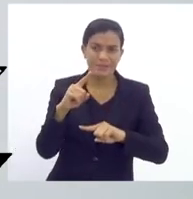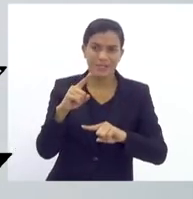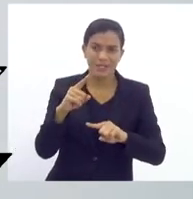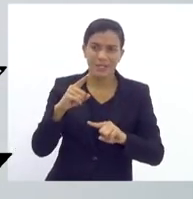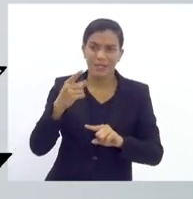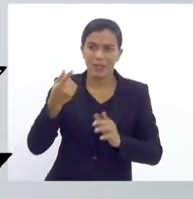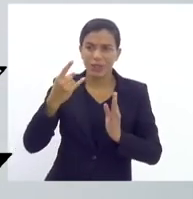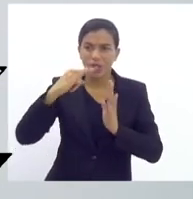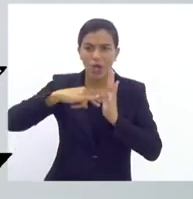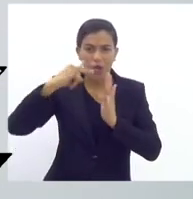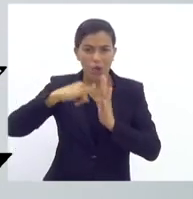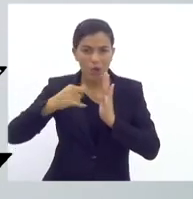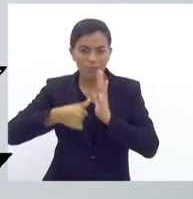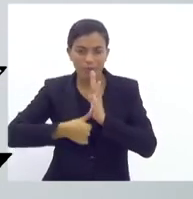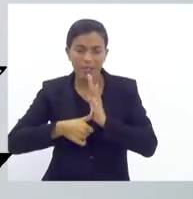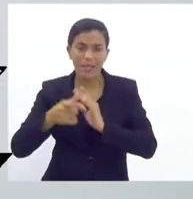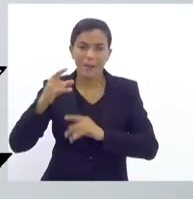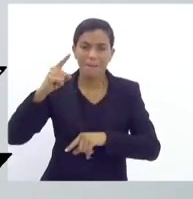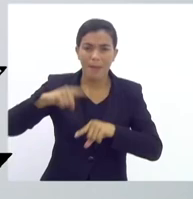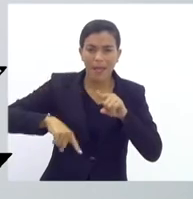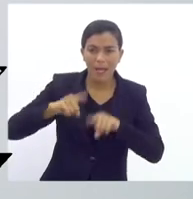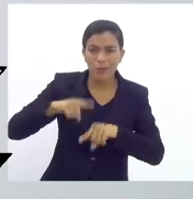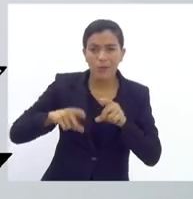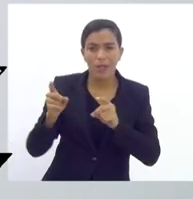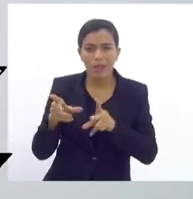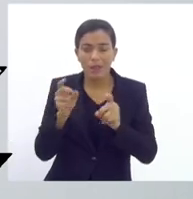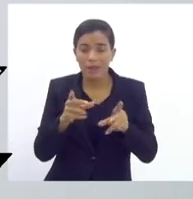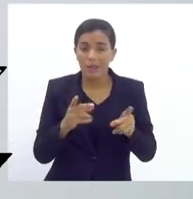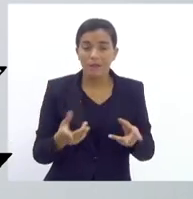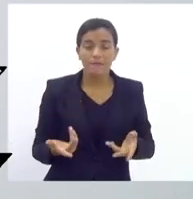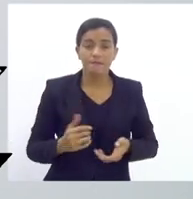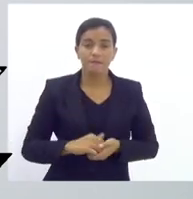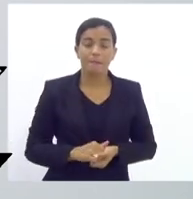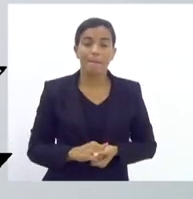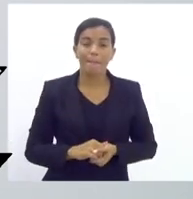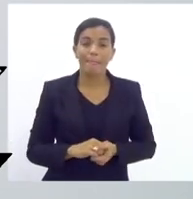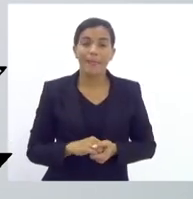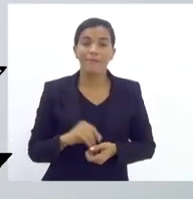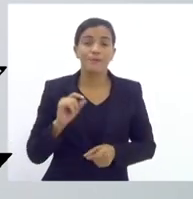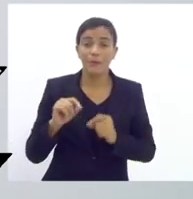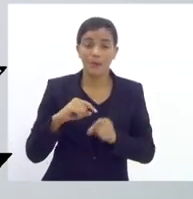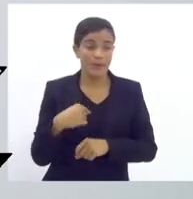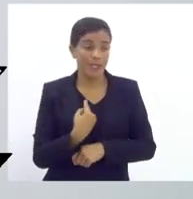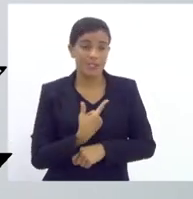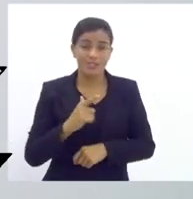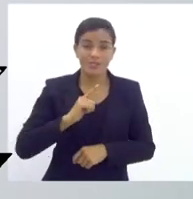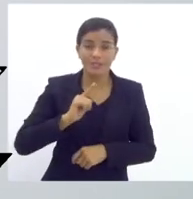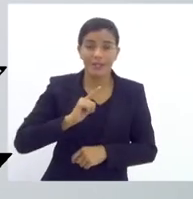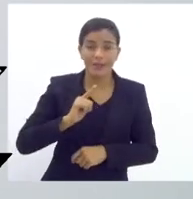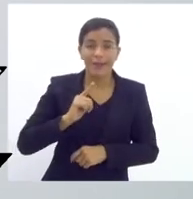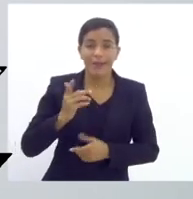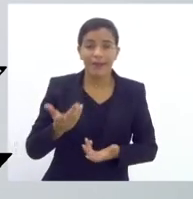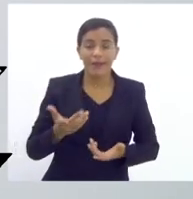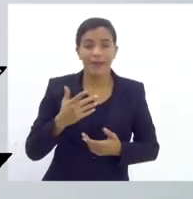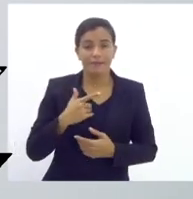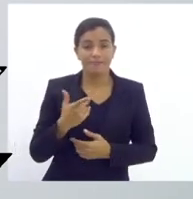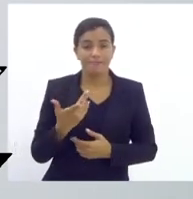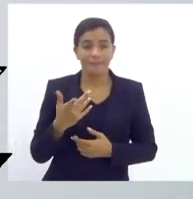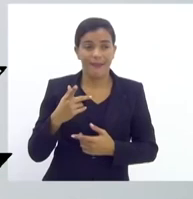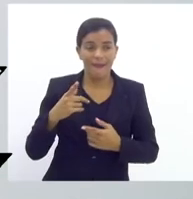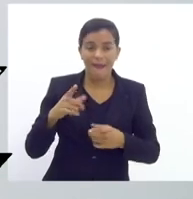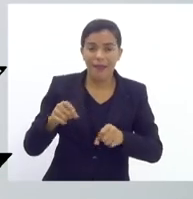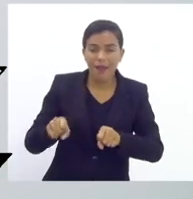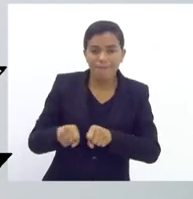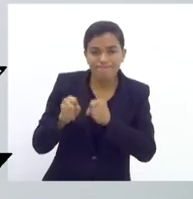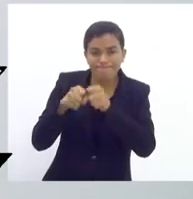dessa dessa mercadoria enfim e o que a gente tem é que diante da